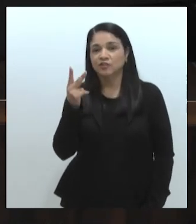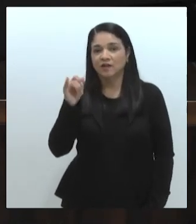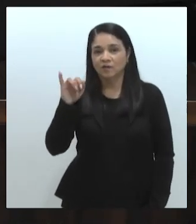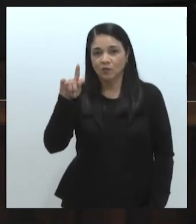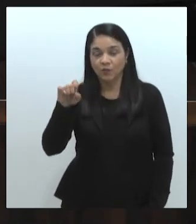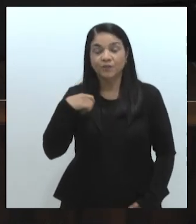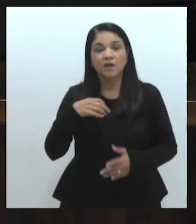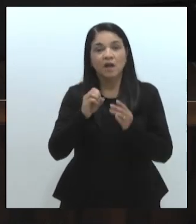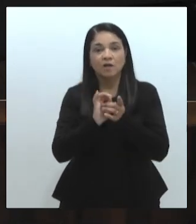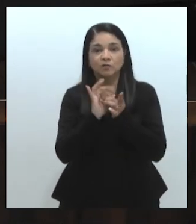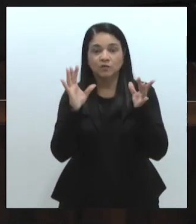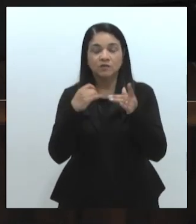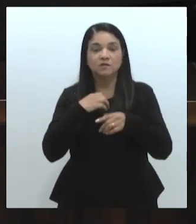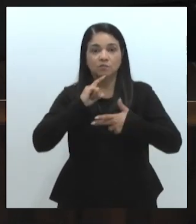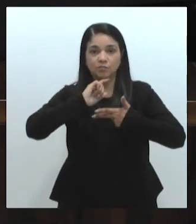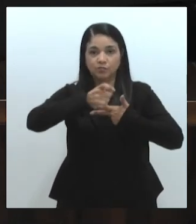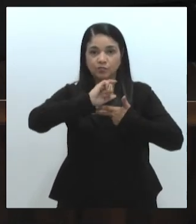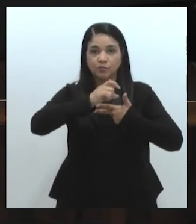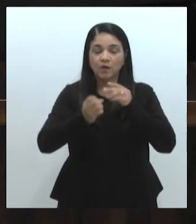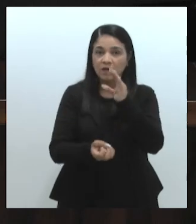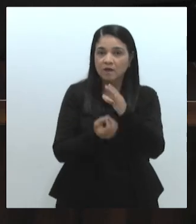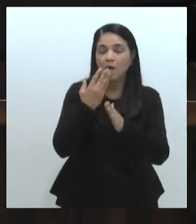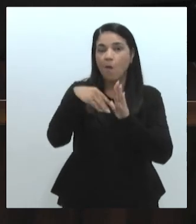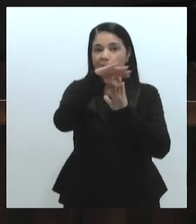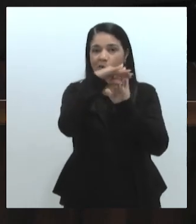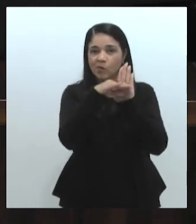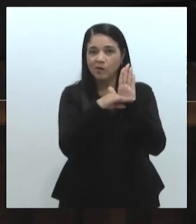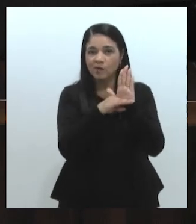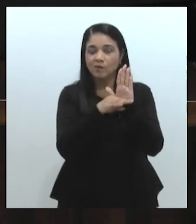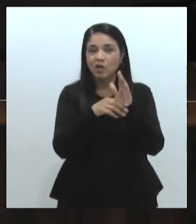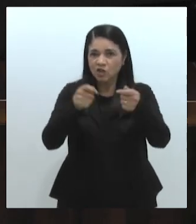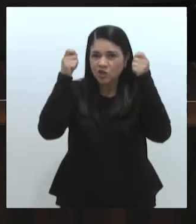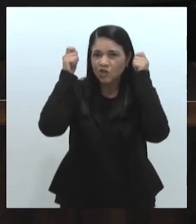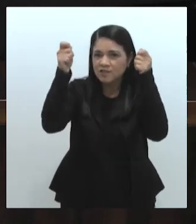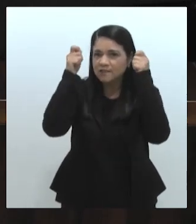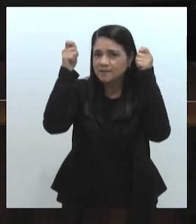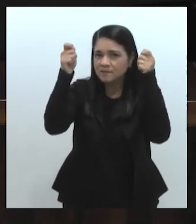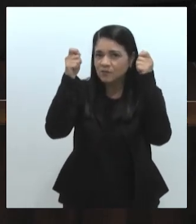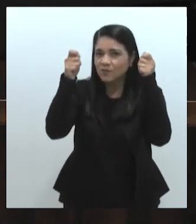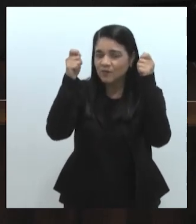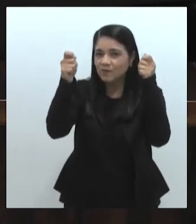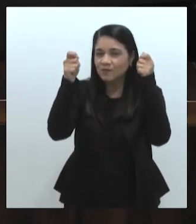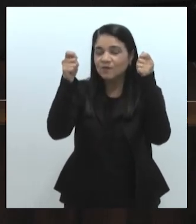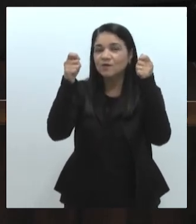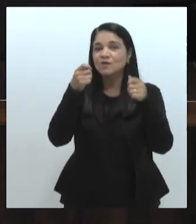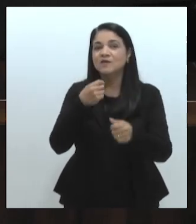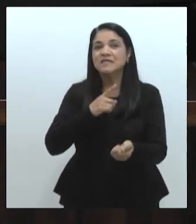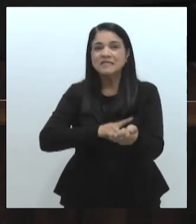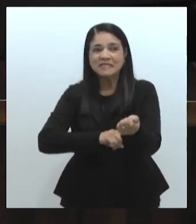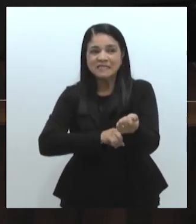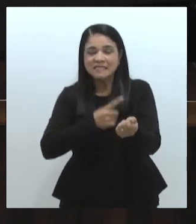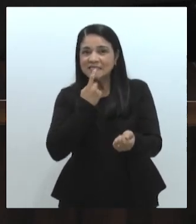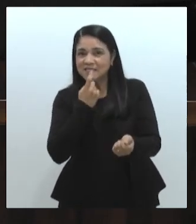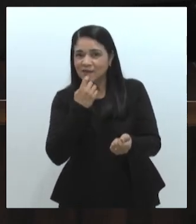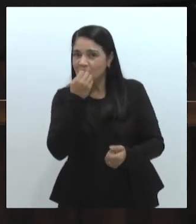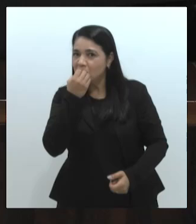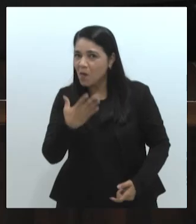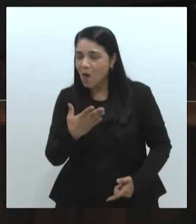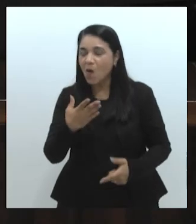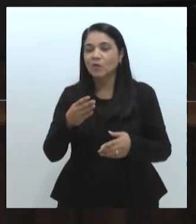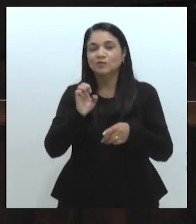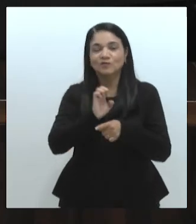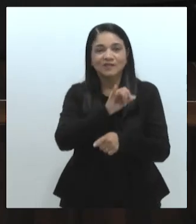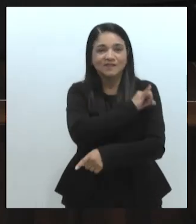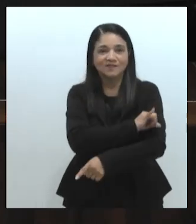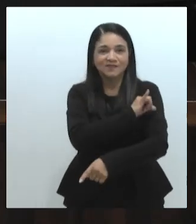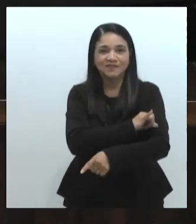que autoriza o Poder Executivo a criar o programa Torcedor Sangue Bom no âmbito do Estado do Rio de Janeiro e